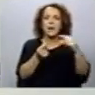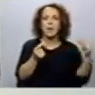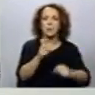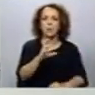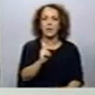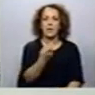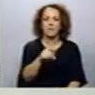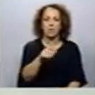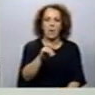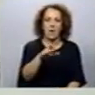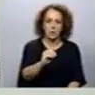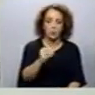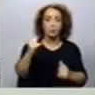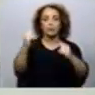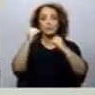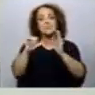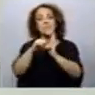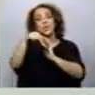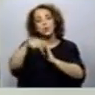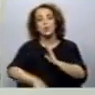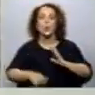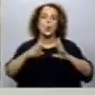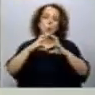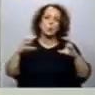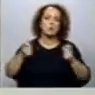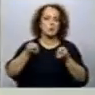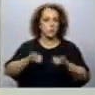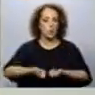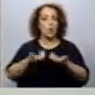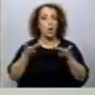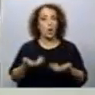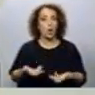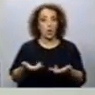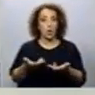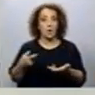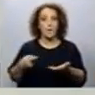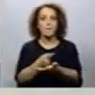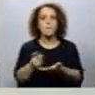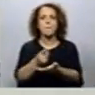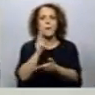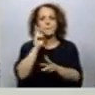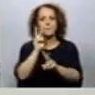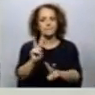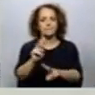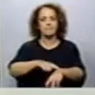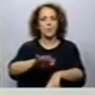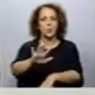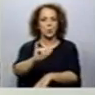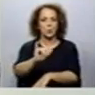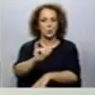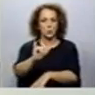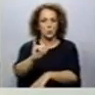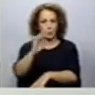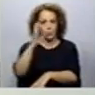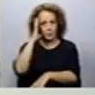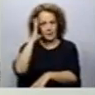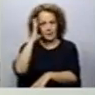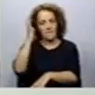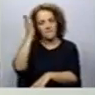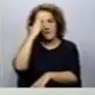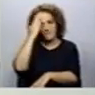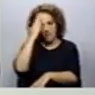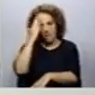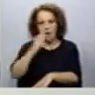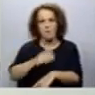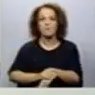regiões centro-sul. E vendo então o porquê de tudo isto na nossa carta de prognóstico de superfície, válida para hoje às 12 horas, podemos ver de facto uma